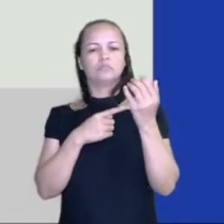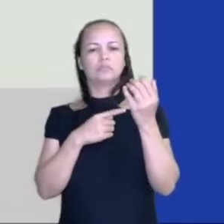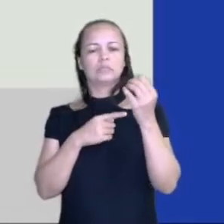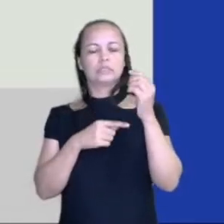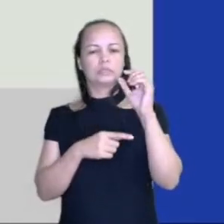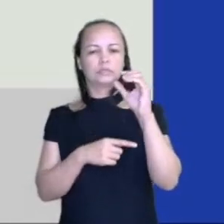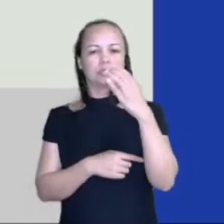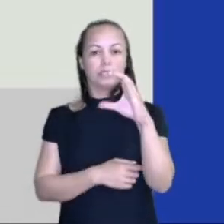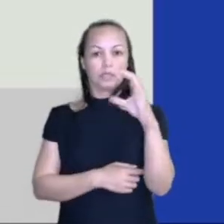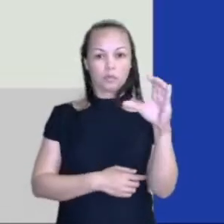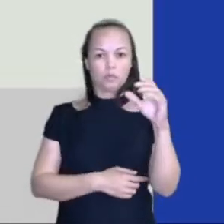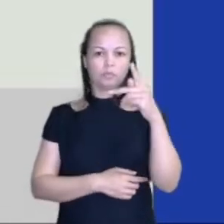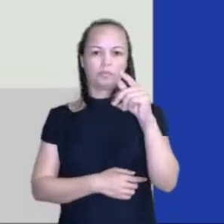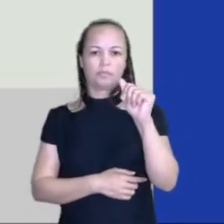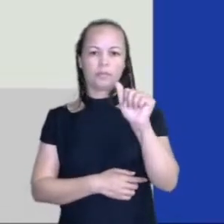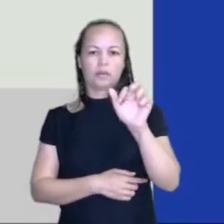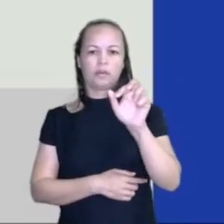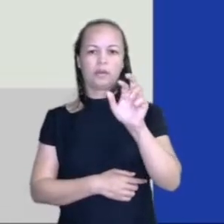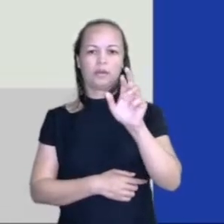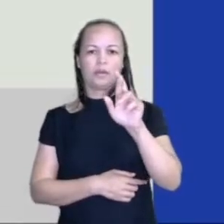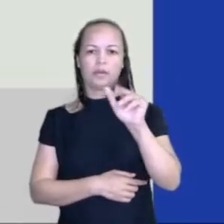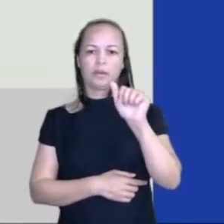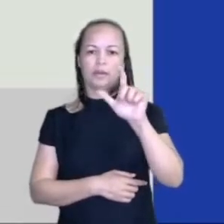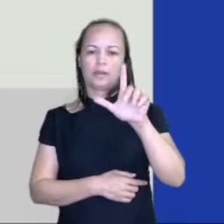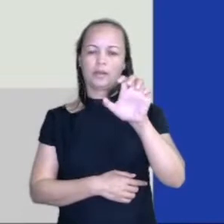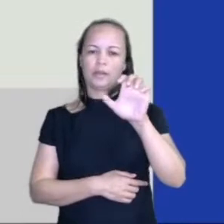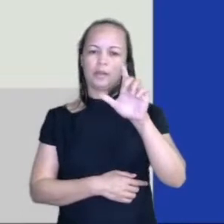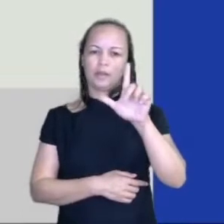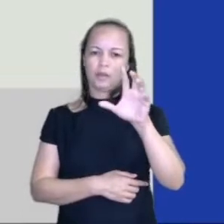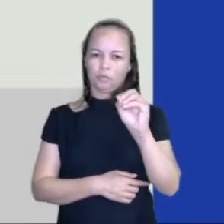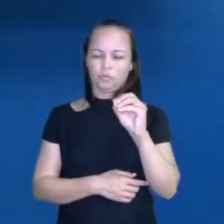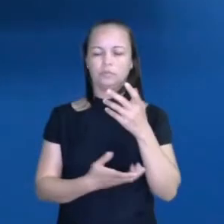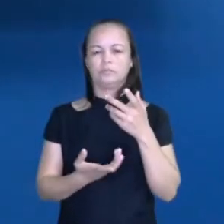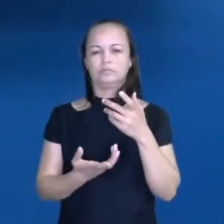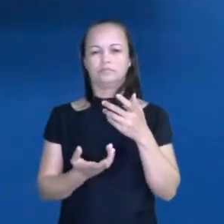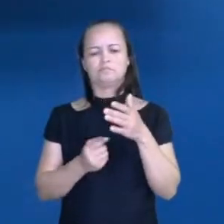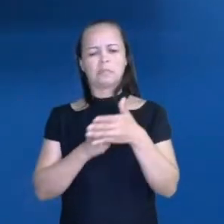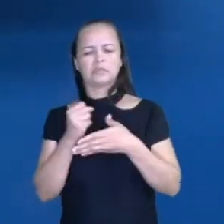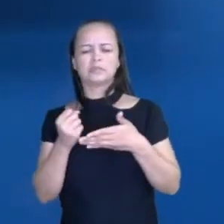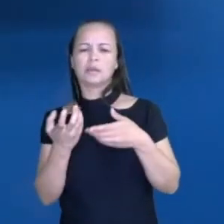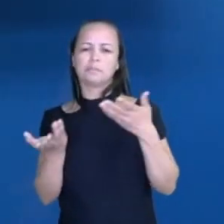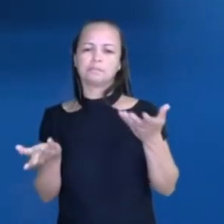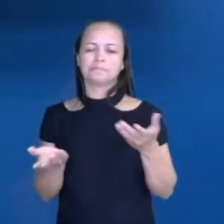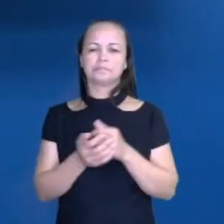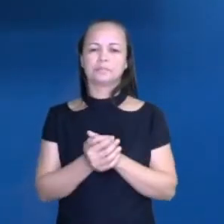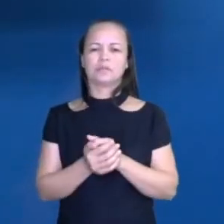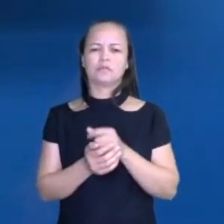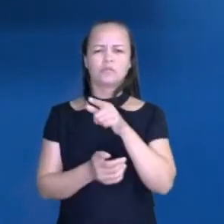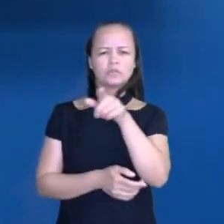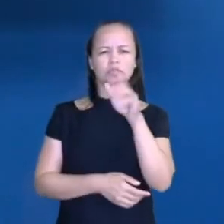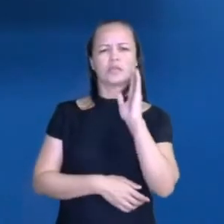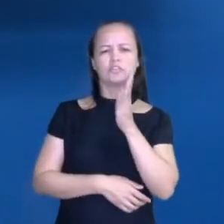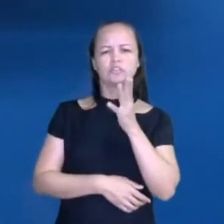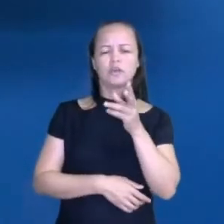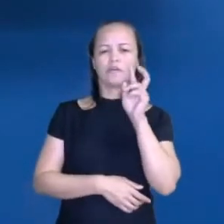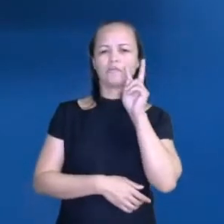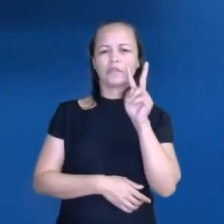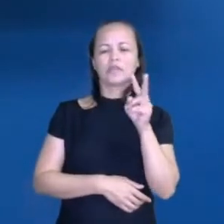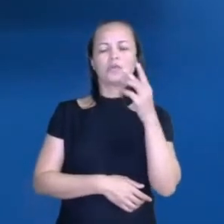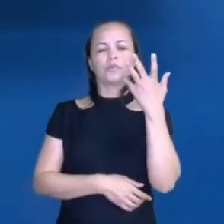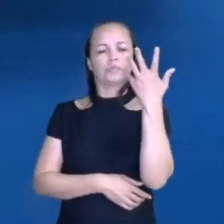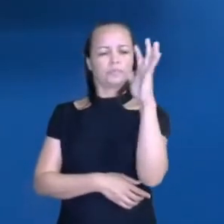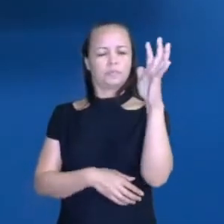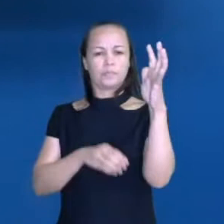circuito em paralelo Tá mas basicamente é isso não sei se vocês já viram quando sua mãe Coloca aquele pisca-pisca aí assim